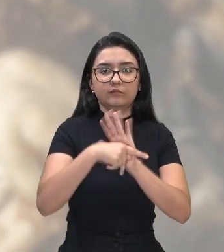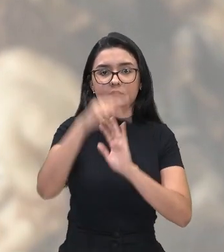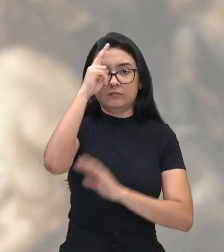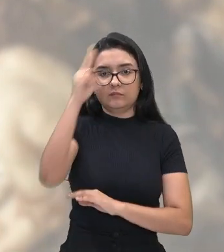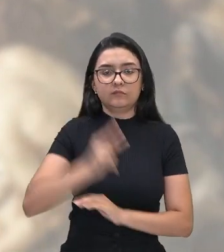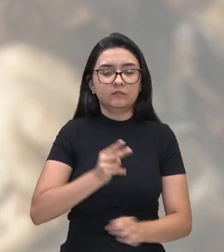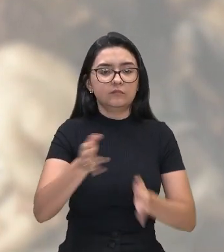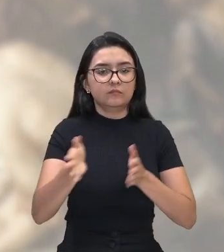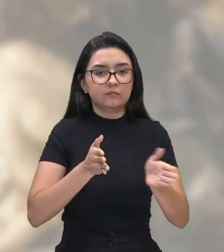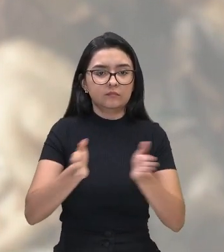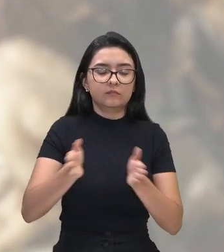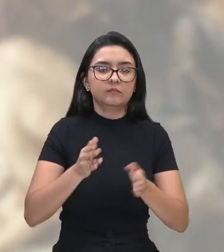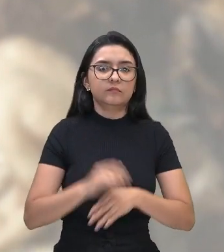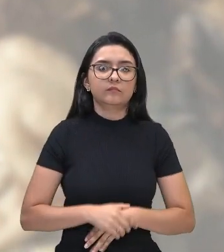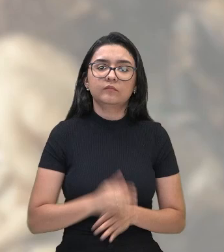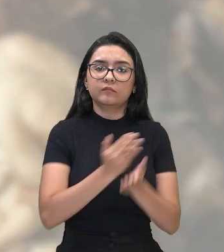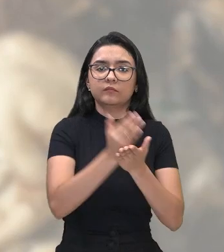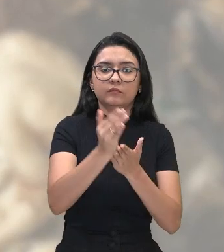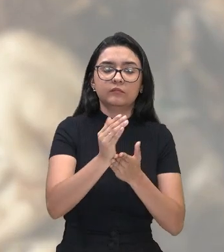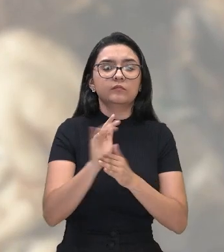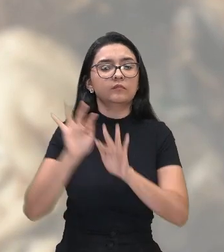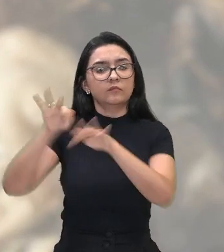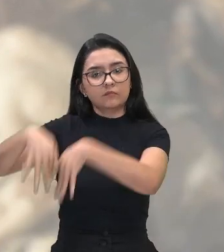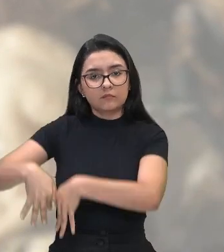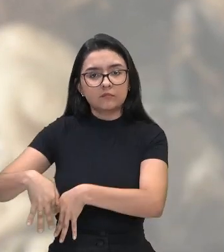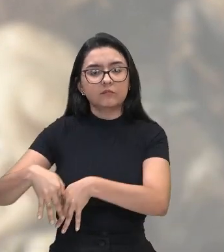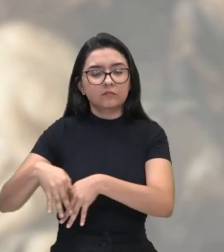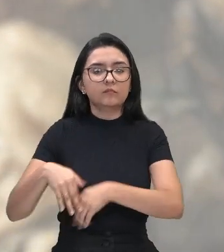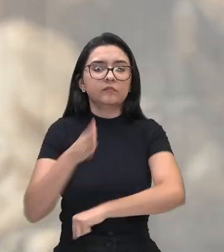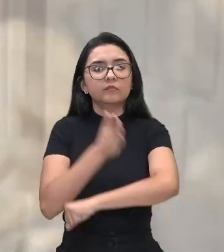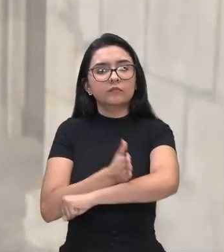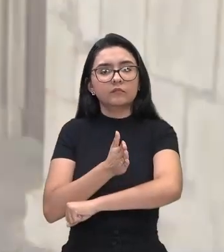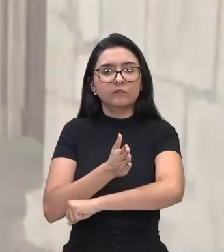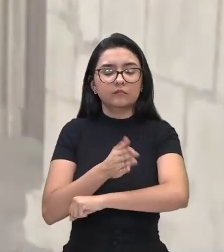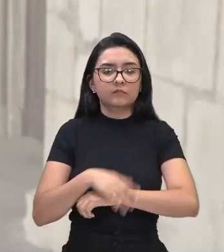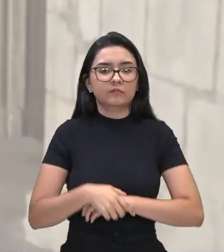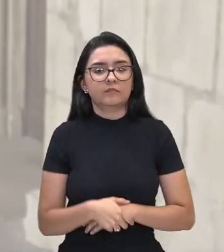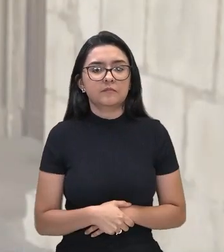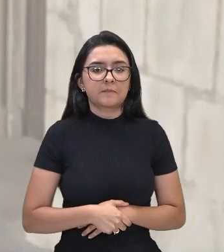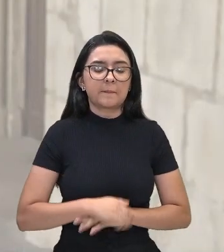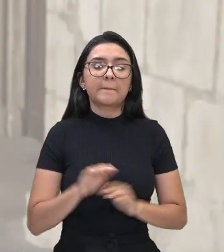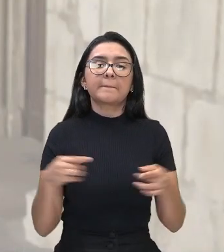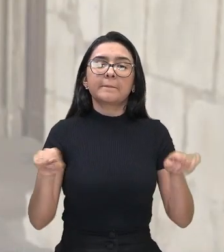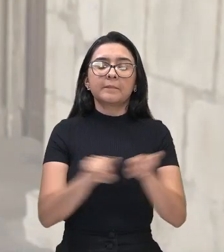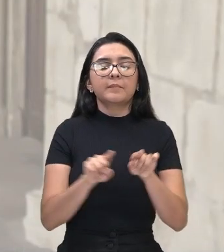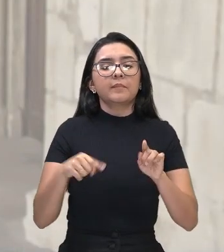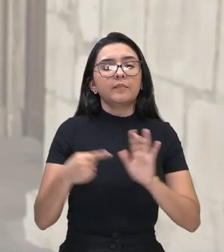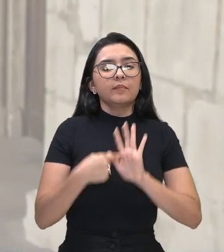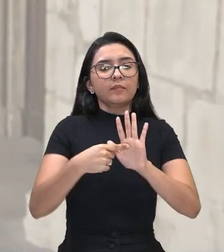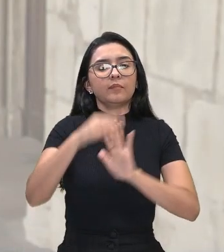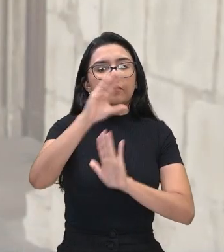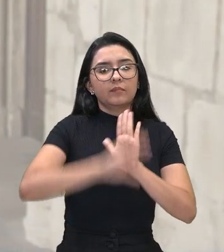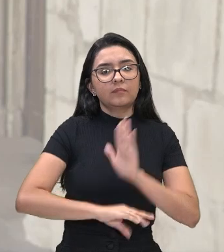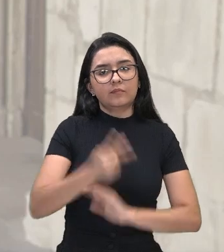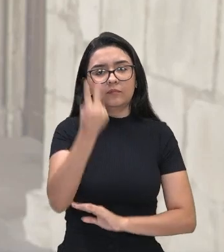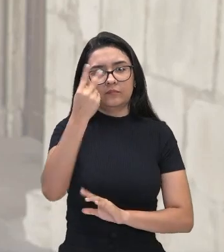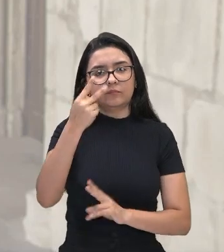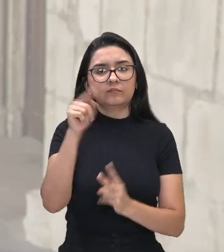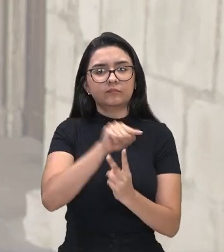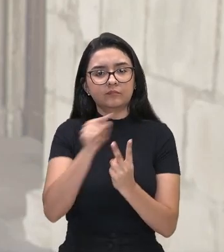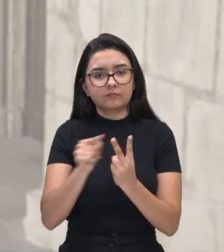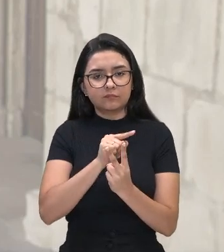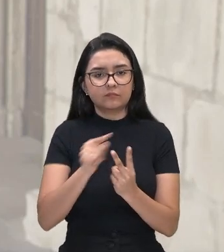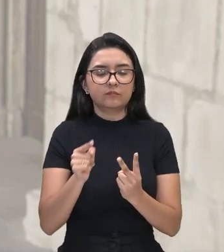que delimitam ali o início e o final da Idade Média. Vamos também conceituar em dois momentos